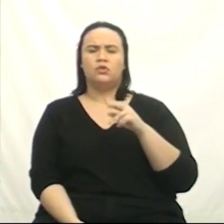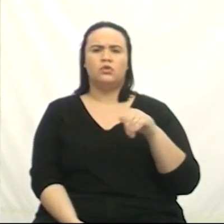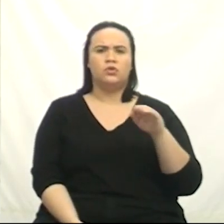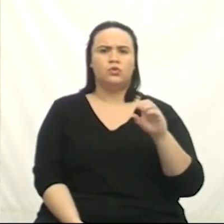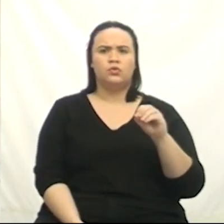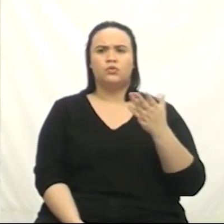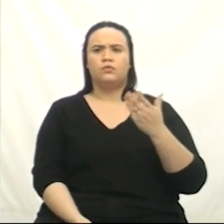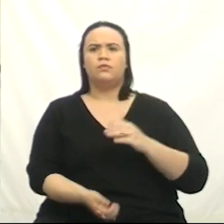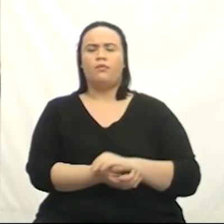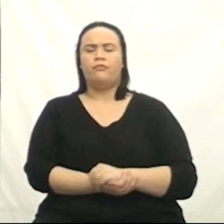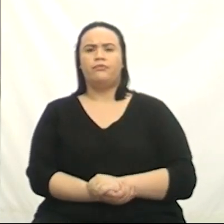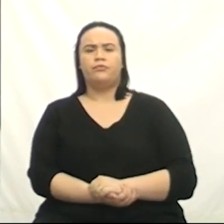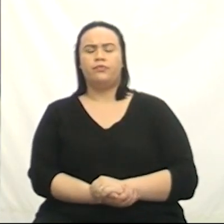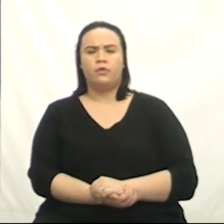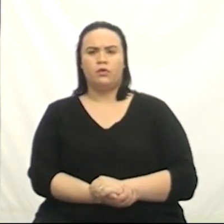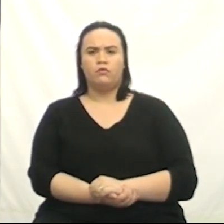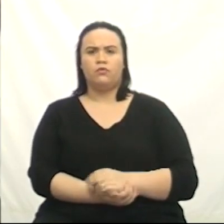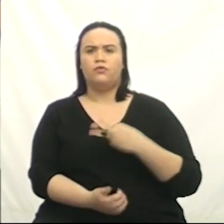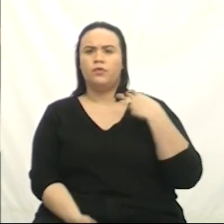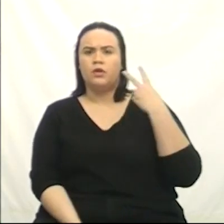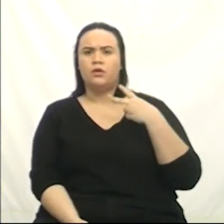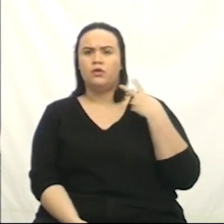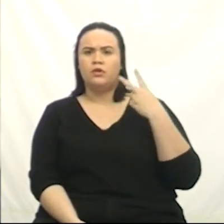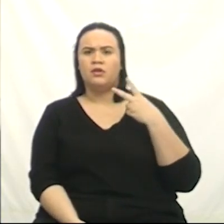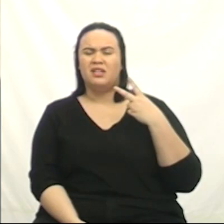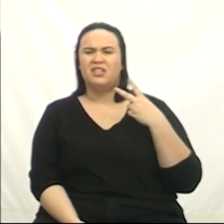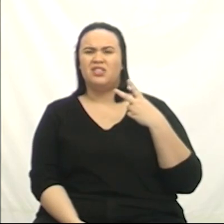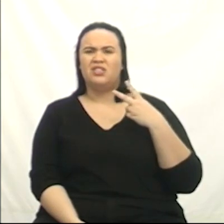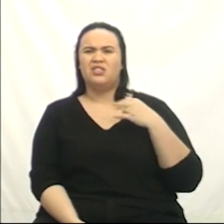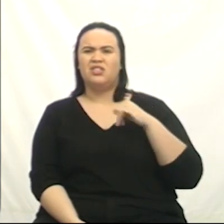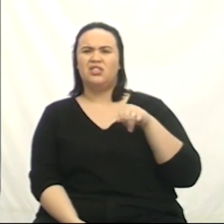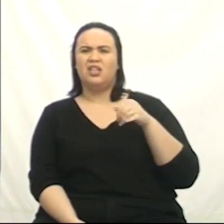Declina. Com a palavra, o vereador Daílto Feuzer.